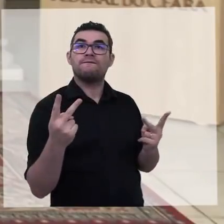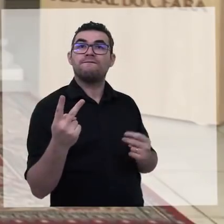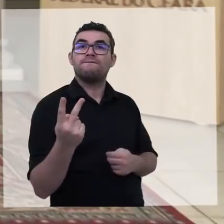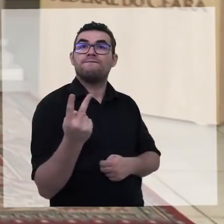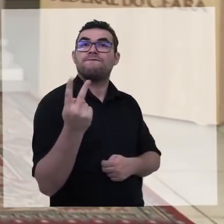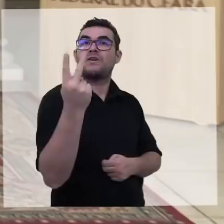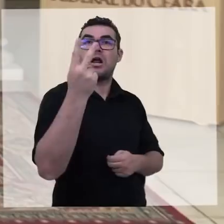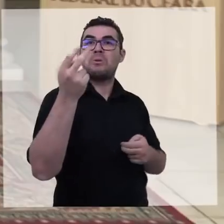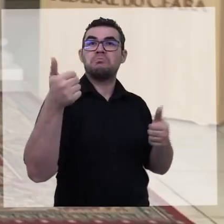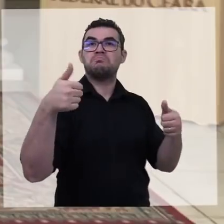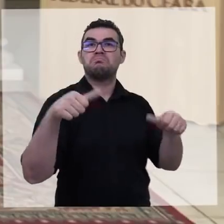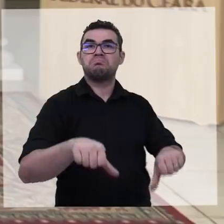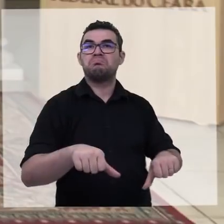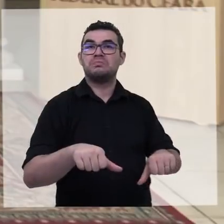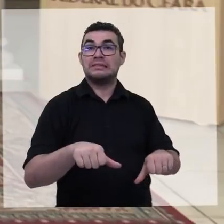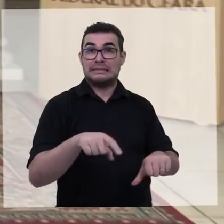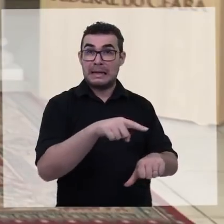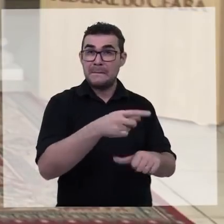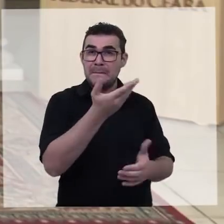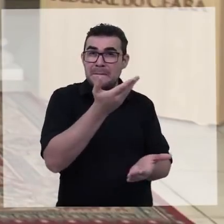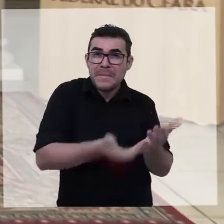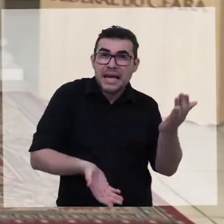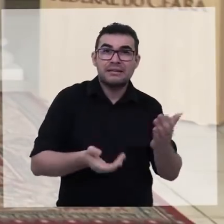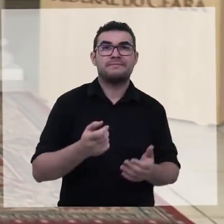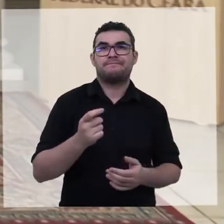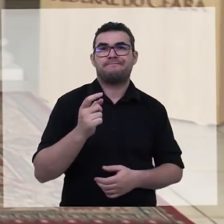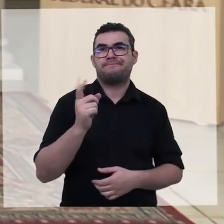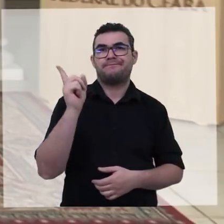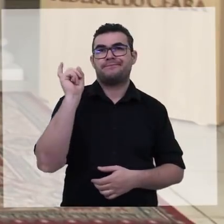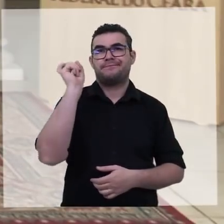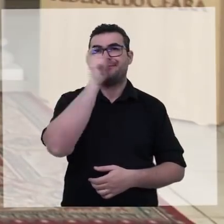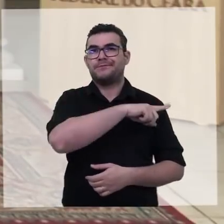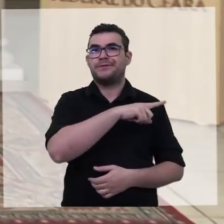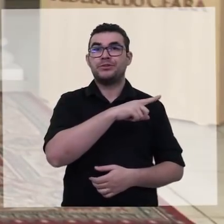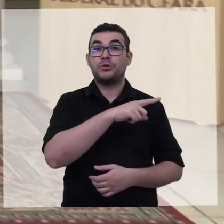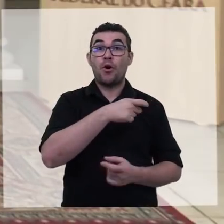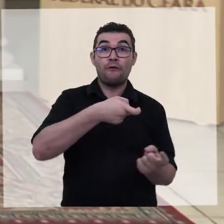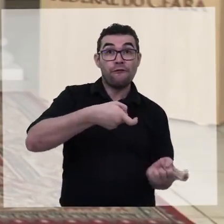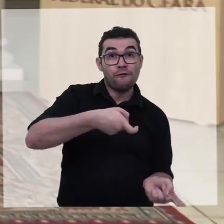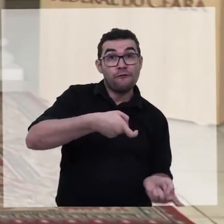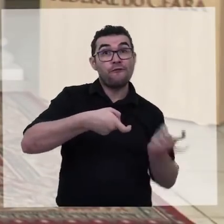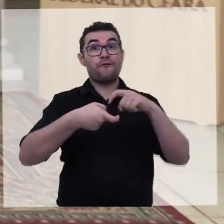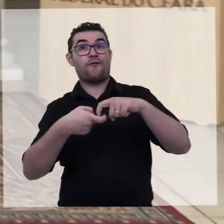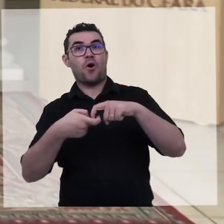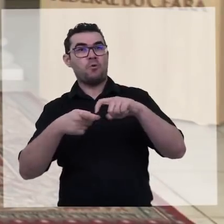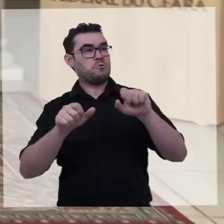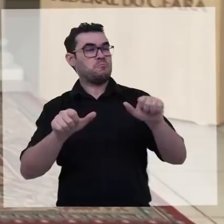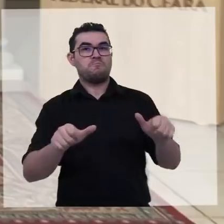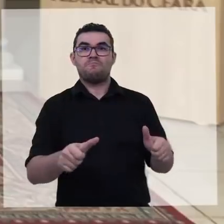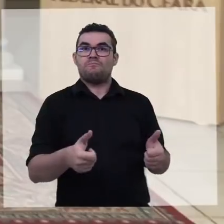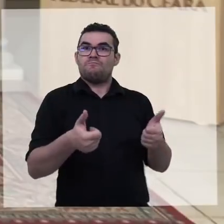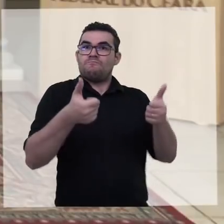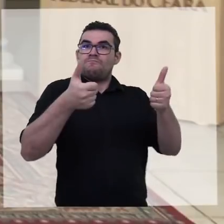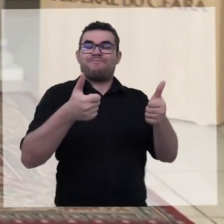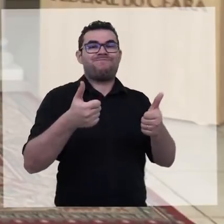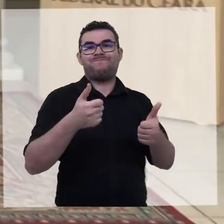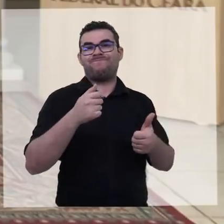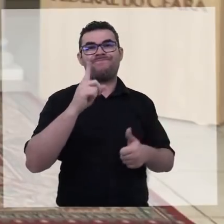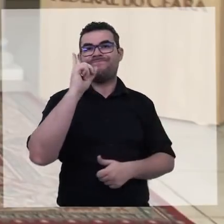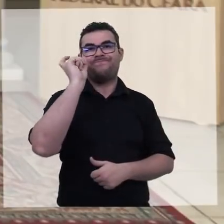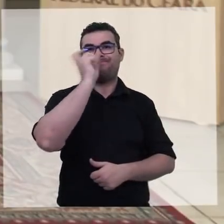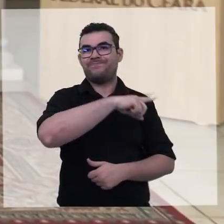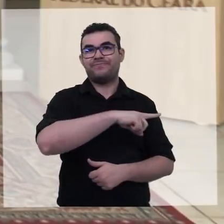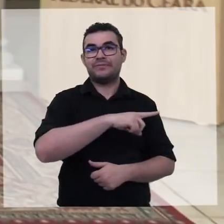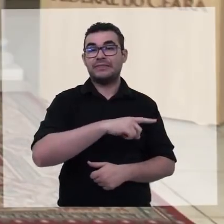a credibilidade numa instituição. Quando ela perde, é muito difícil recuperar. É uma fênix, né? Você tem que recuperar das